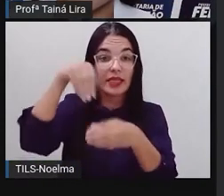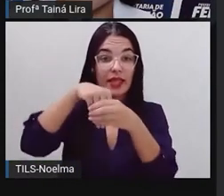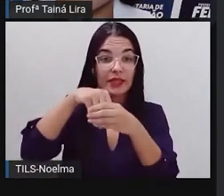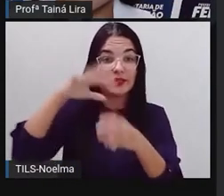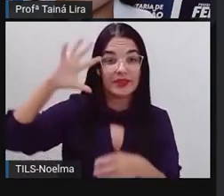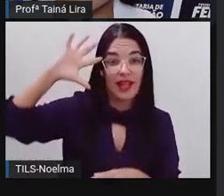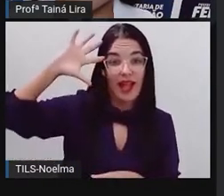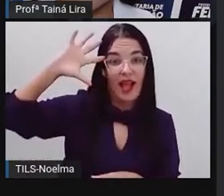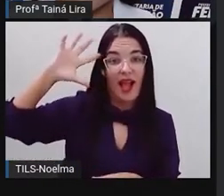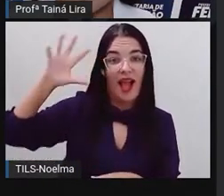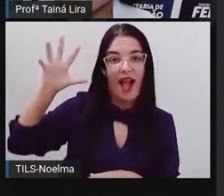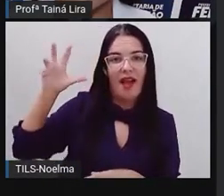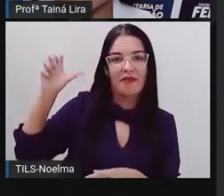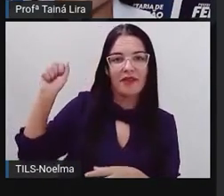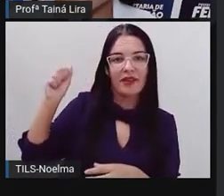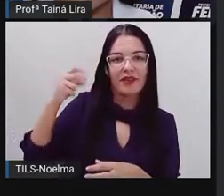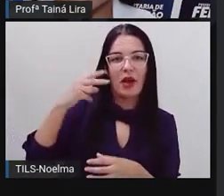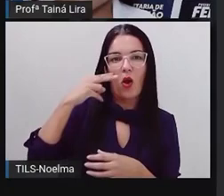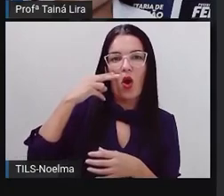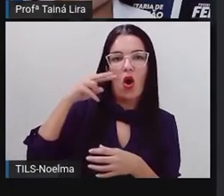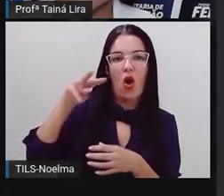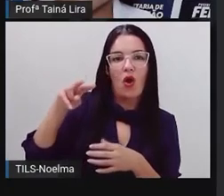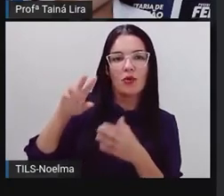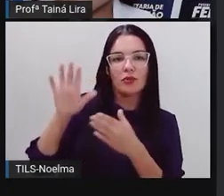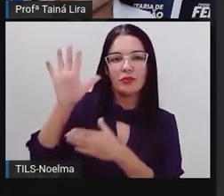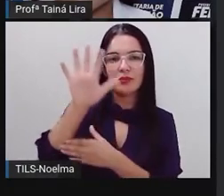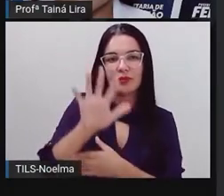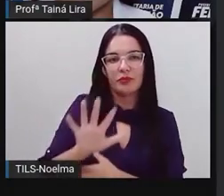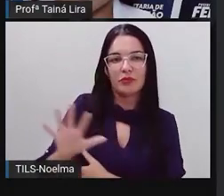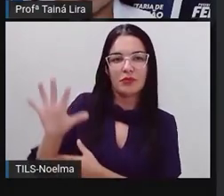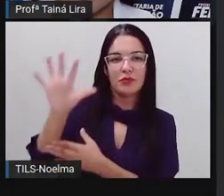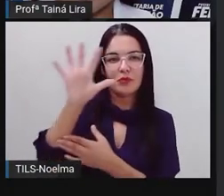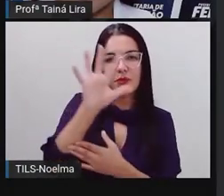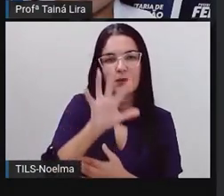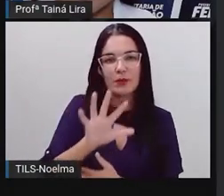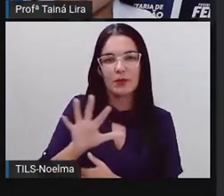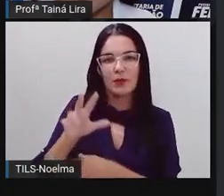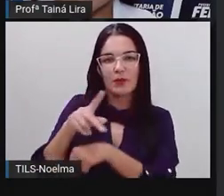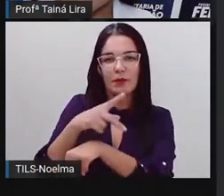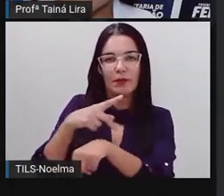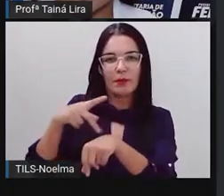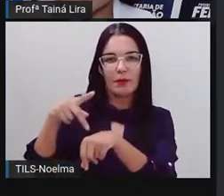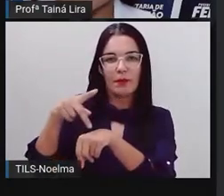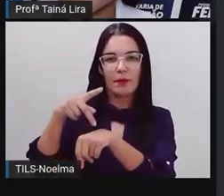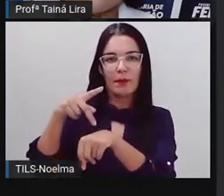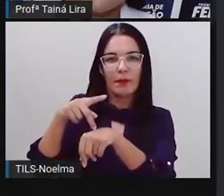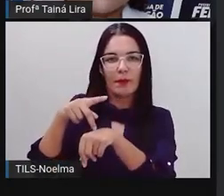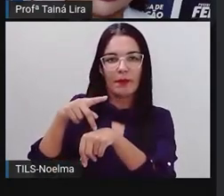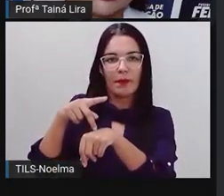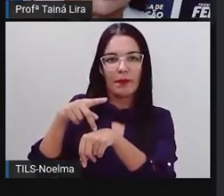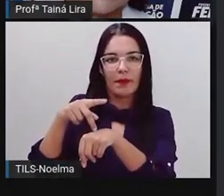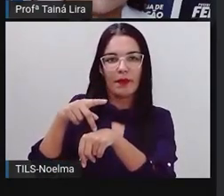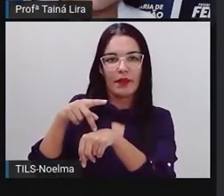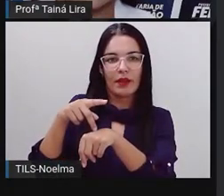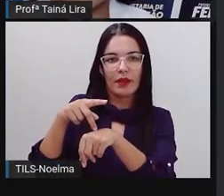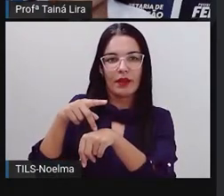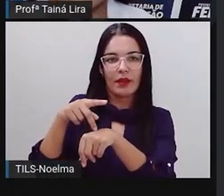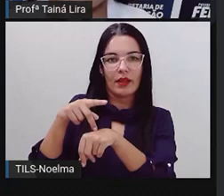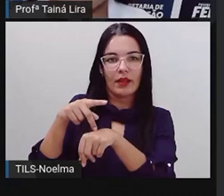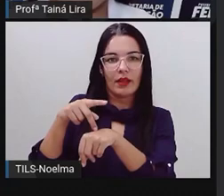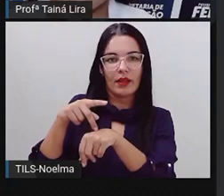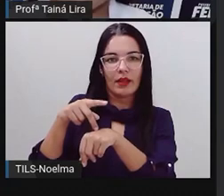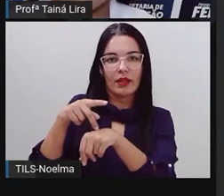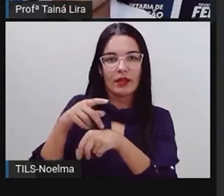ó chá de Sudão ó a gente Costa do Marfim